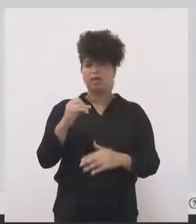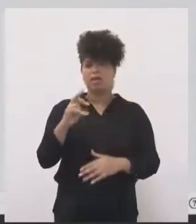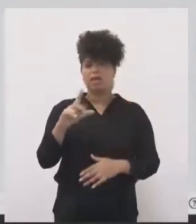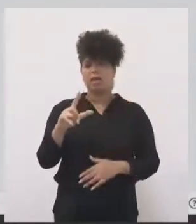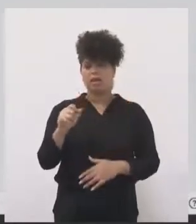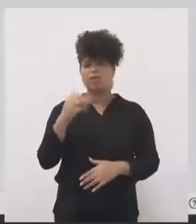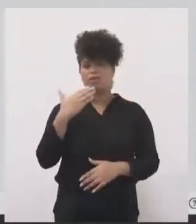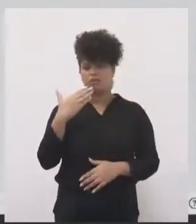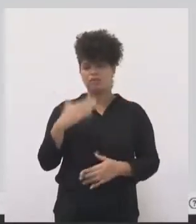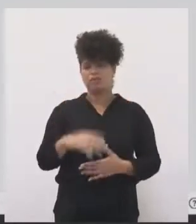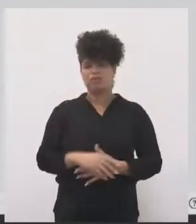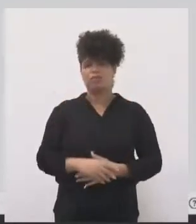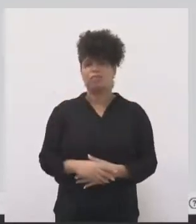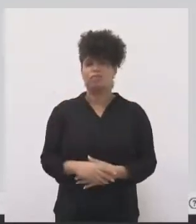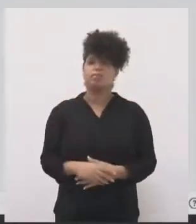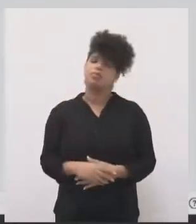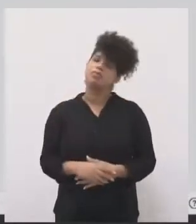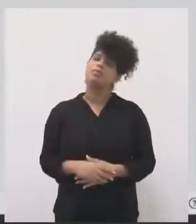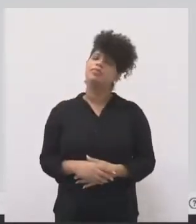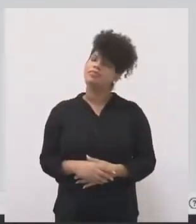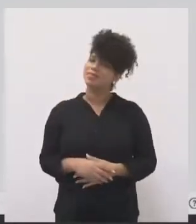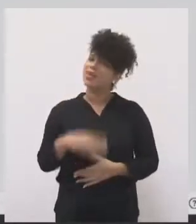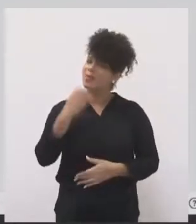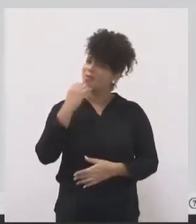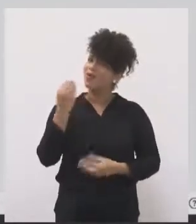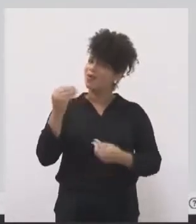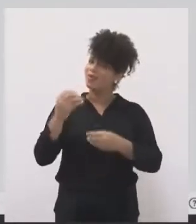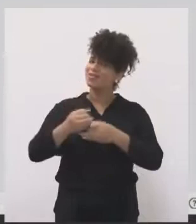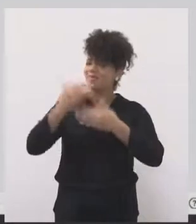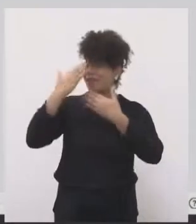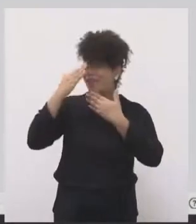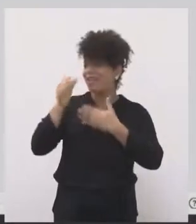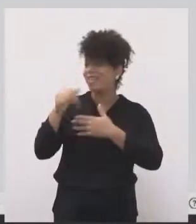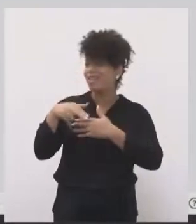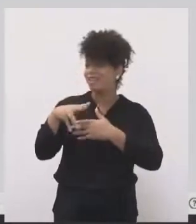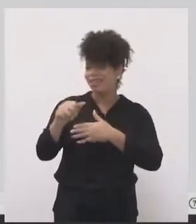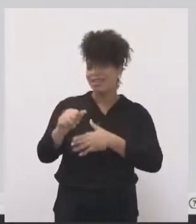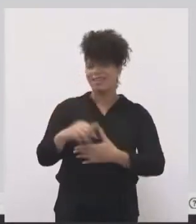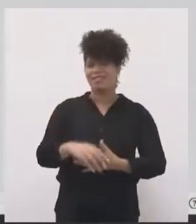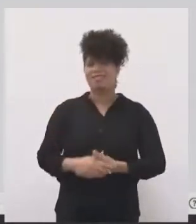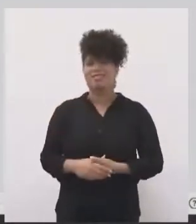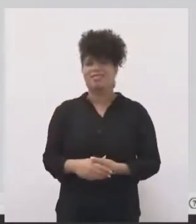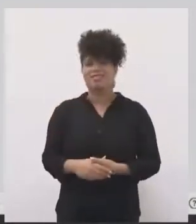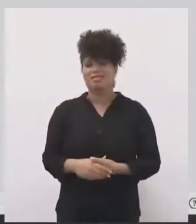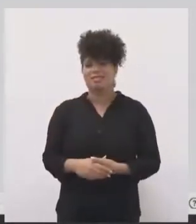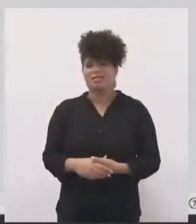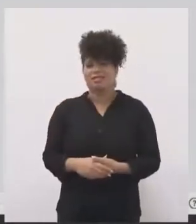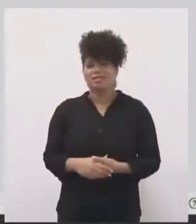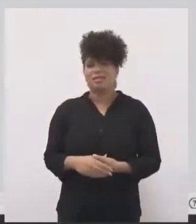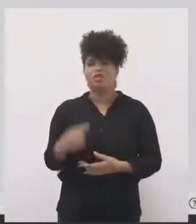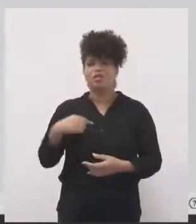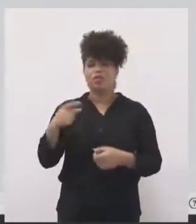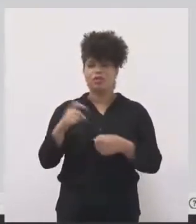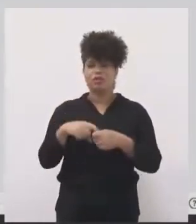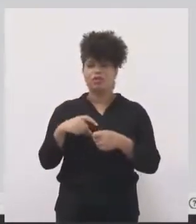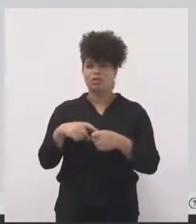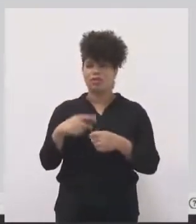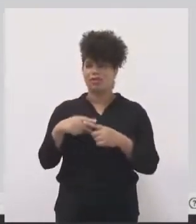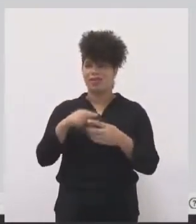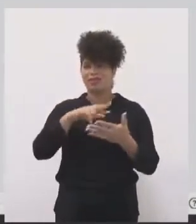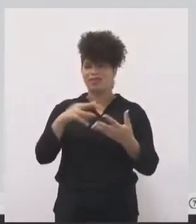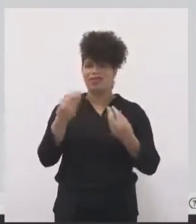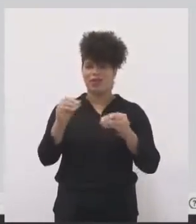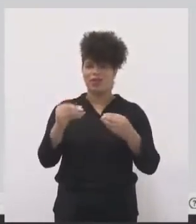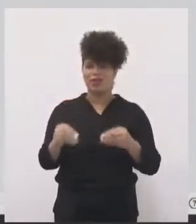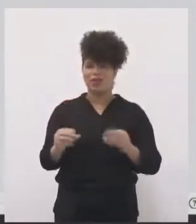mostrando. Ai, que ótimo, Ana, obrigada. Eu estou até voltando às minhas páginas, que eu coloquei tanta coisa